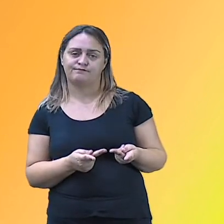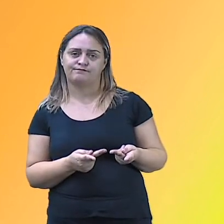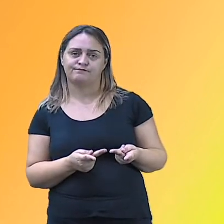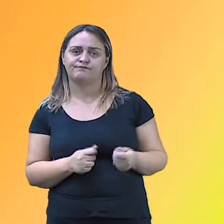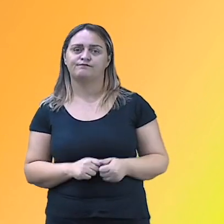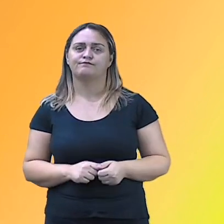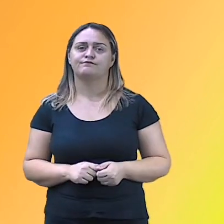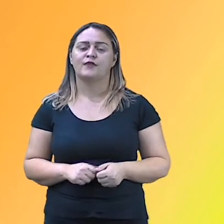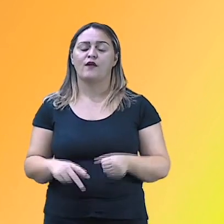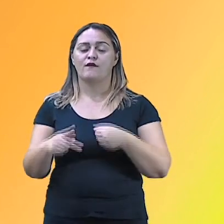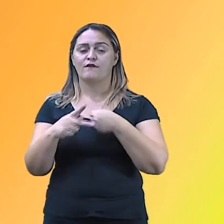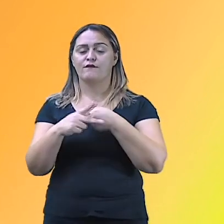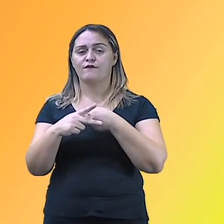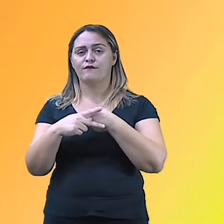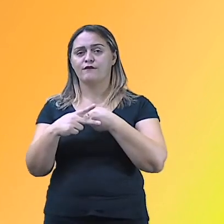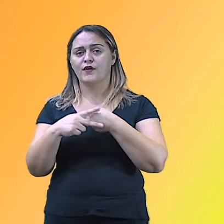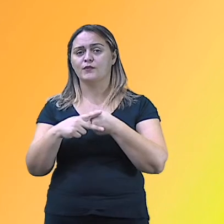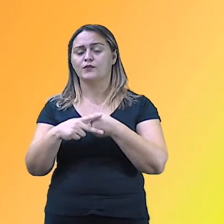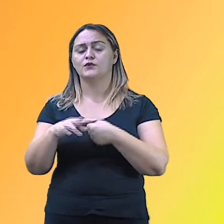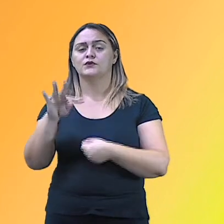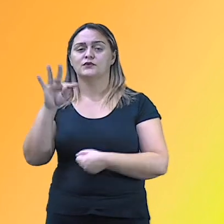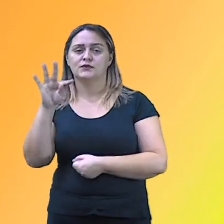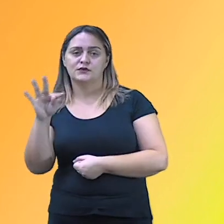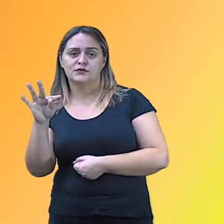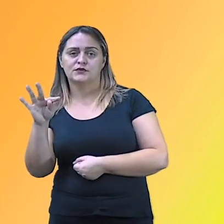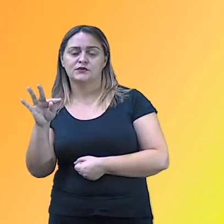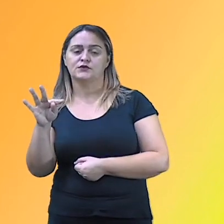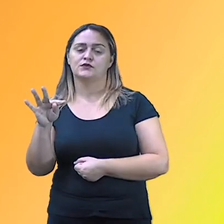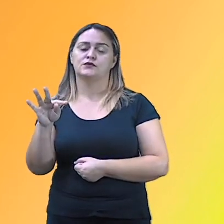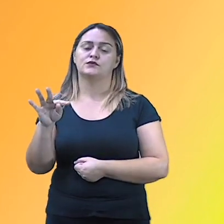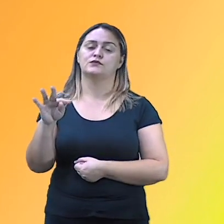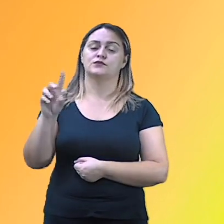verbo transitivo direto e indireto.